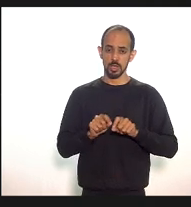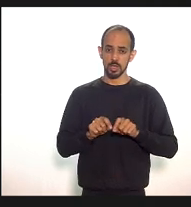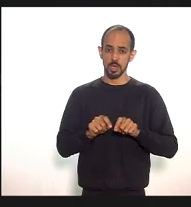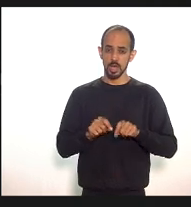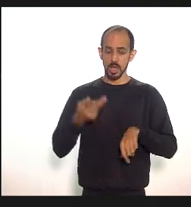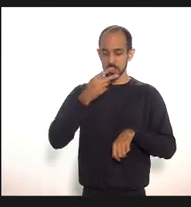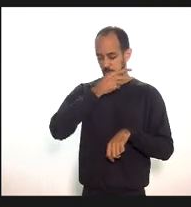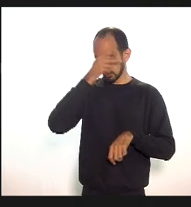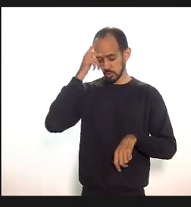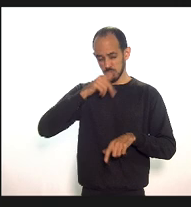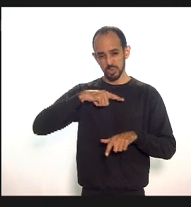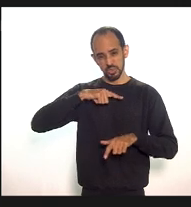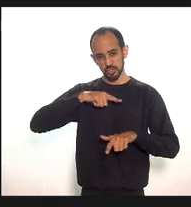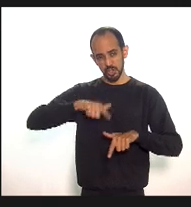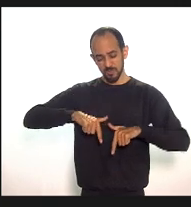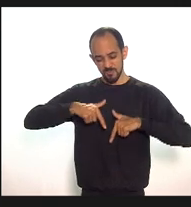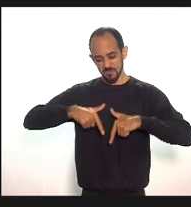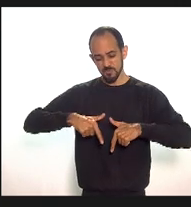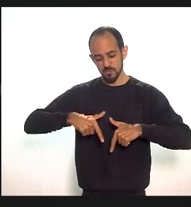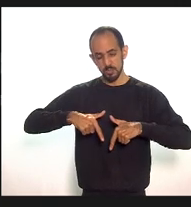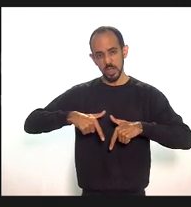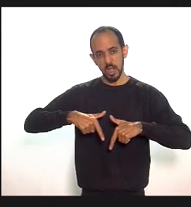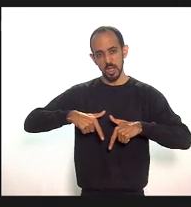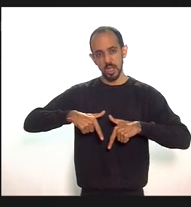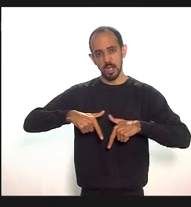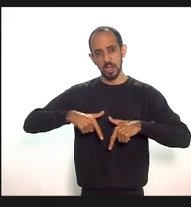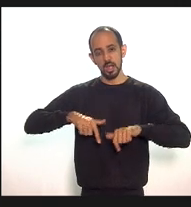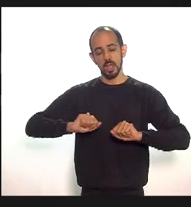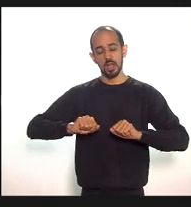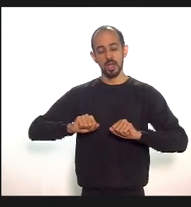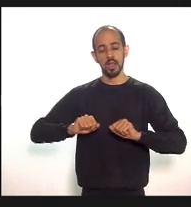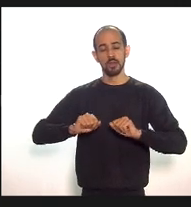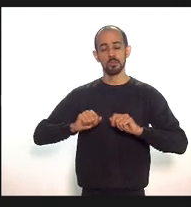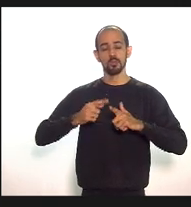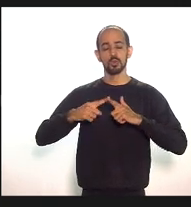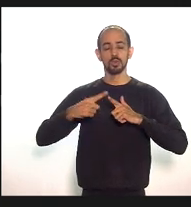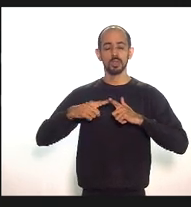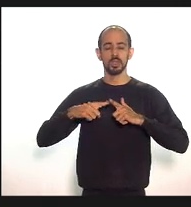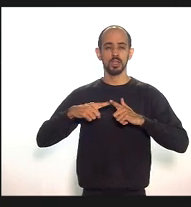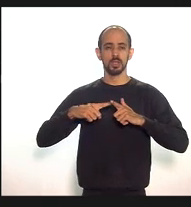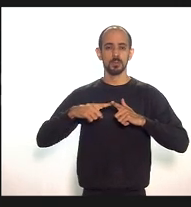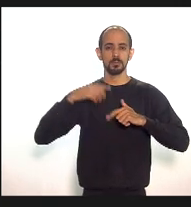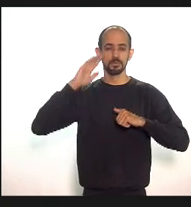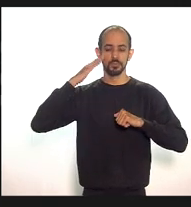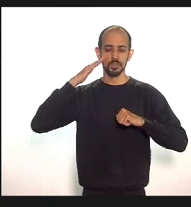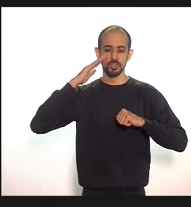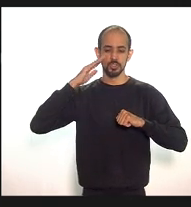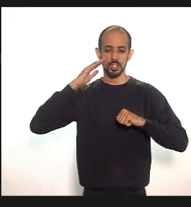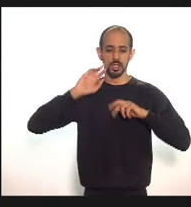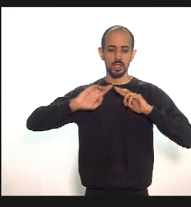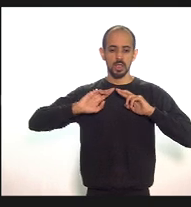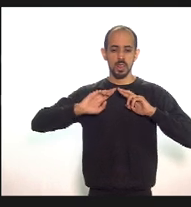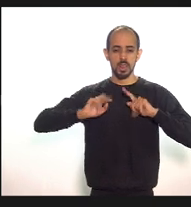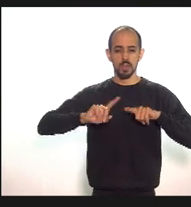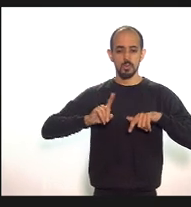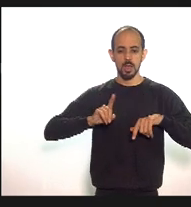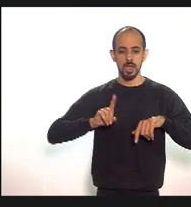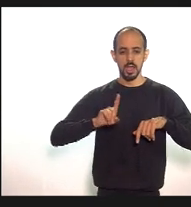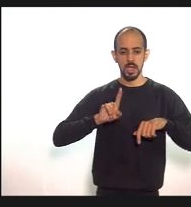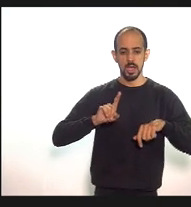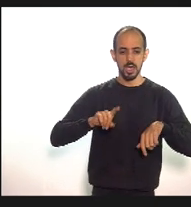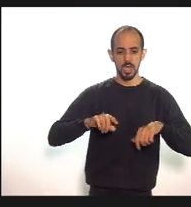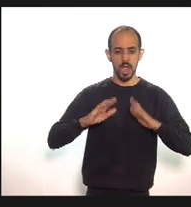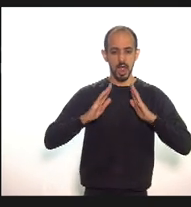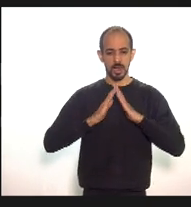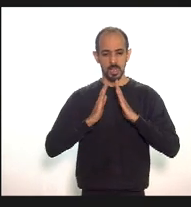enfrentavam o Parlamento o que entendiam e e não seria aquela